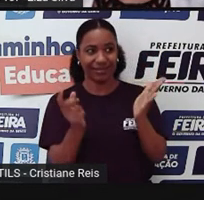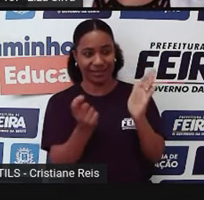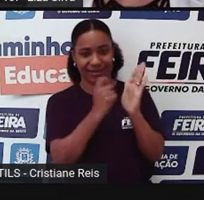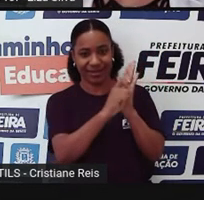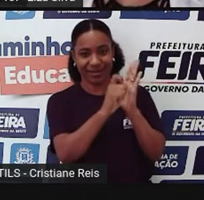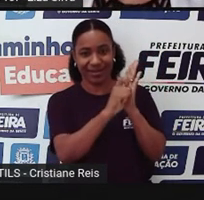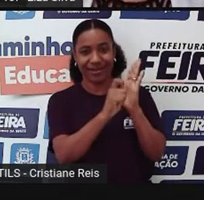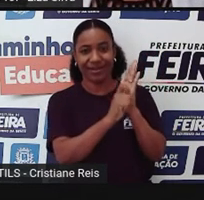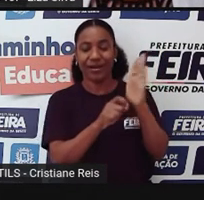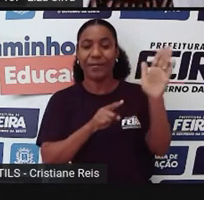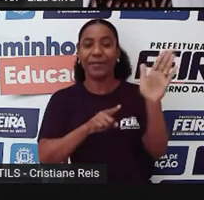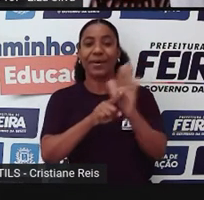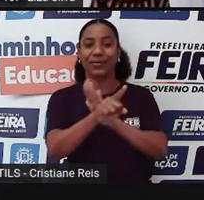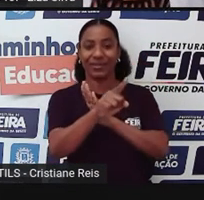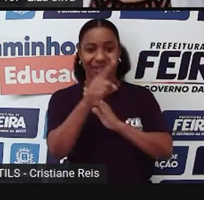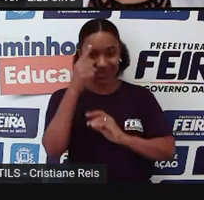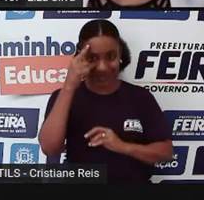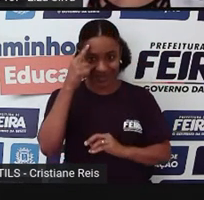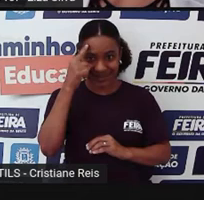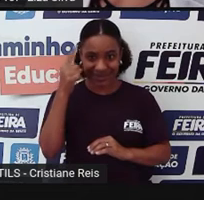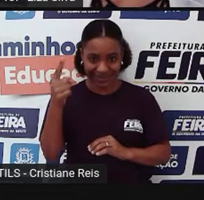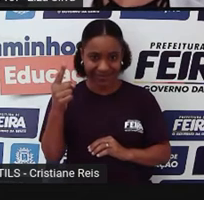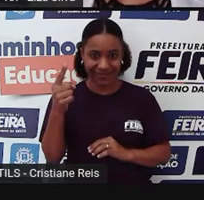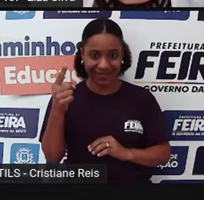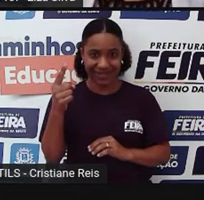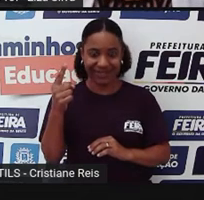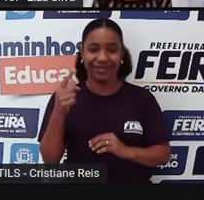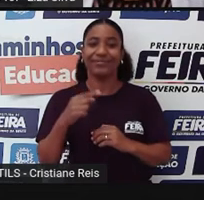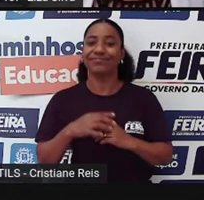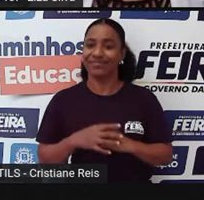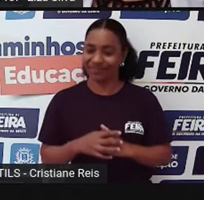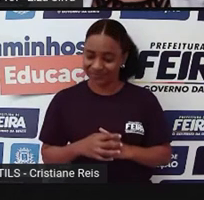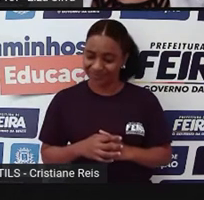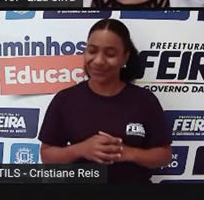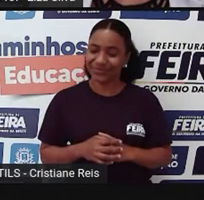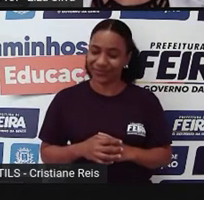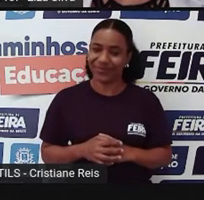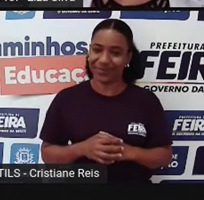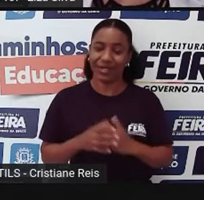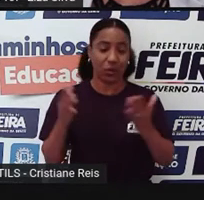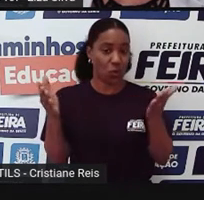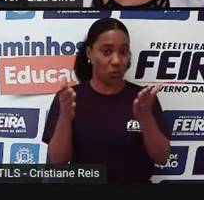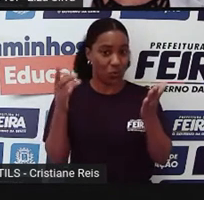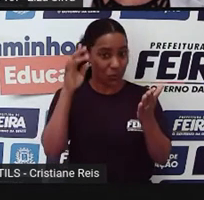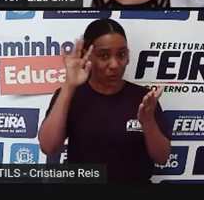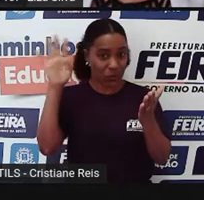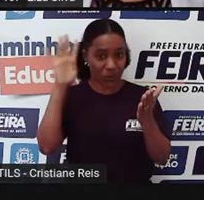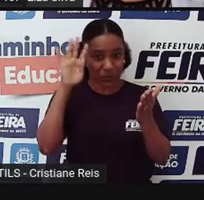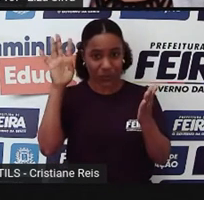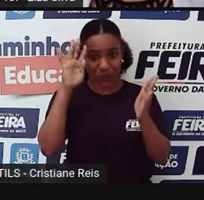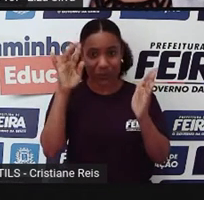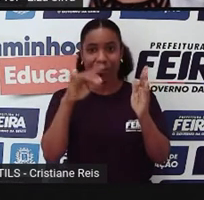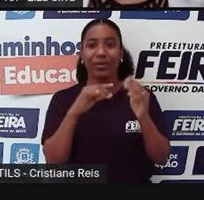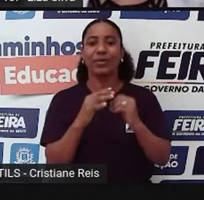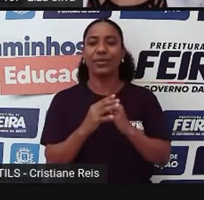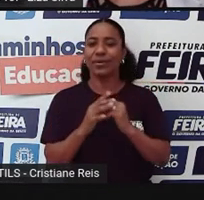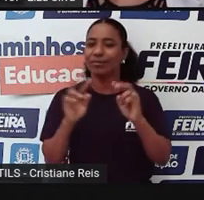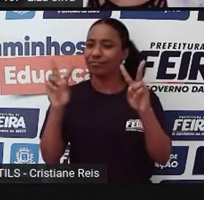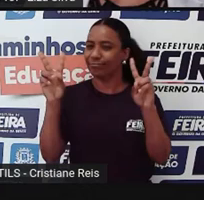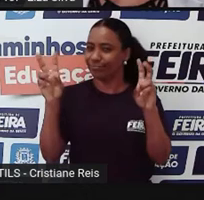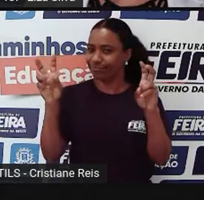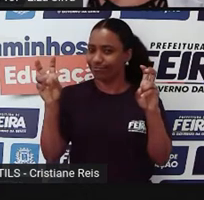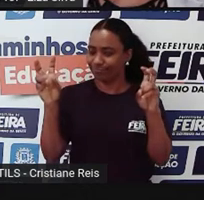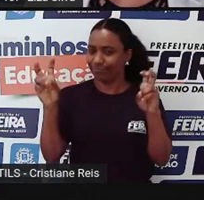escreva esse questionamento o que ele vai direcionar toda a construção do conhecimento de nossa aula de uso e eu quero